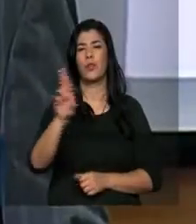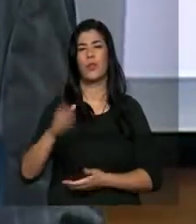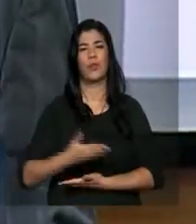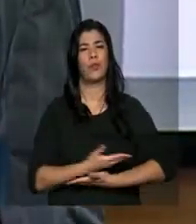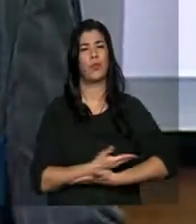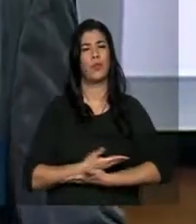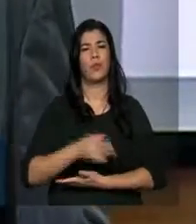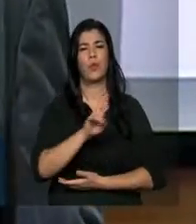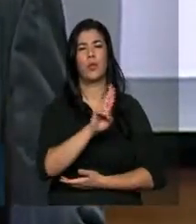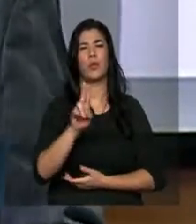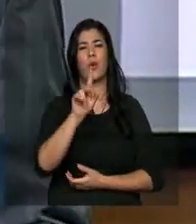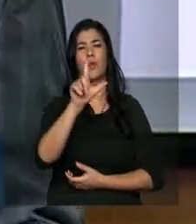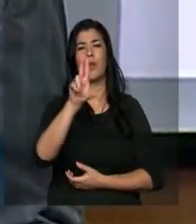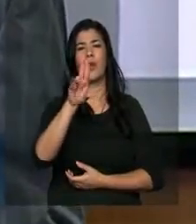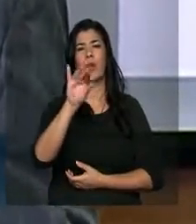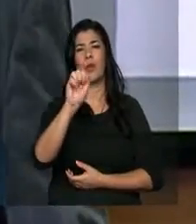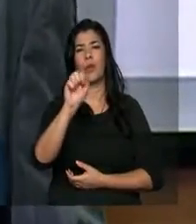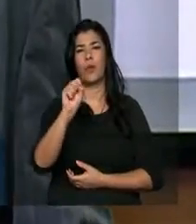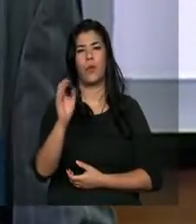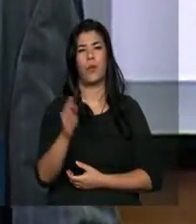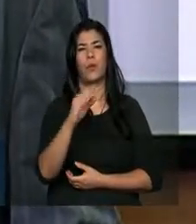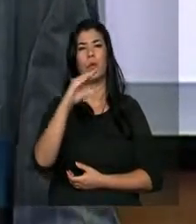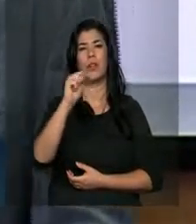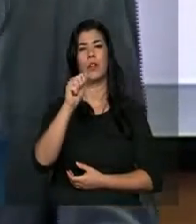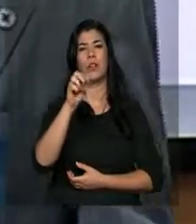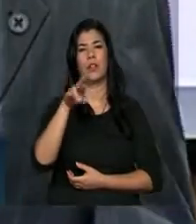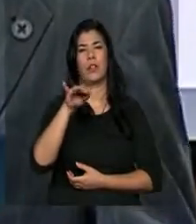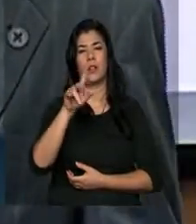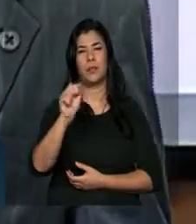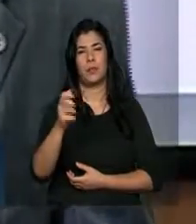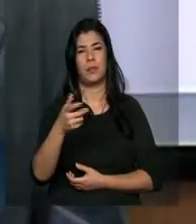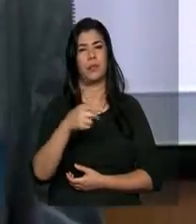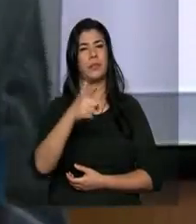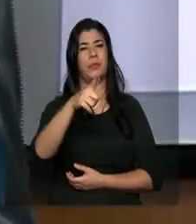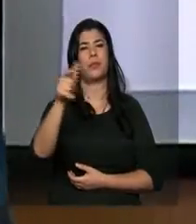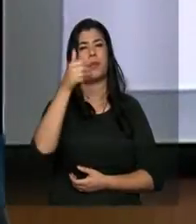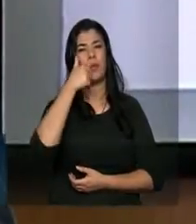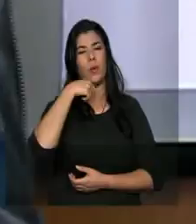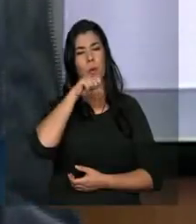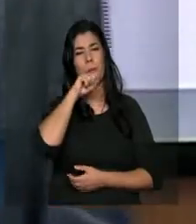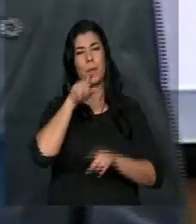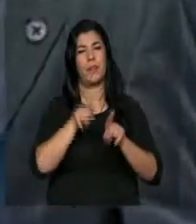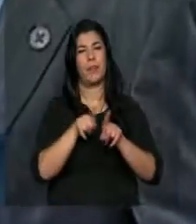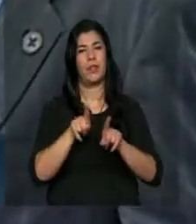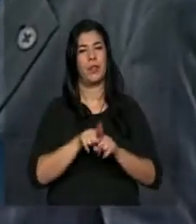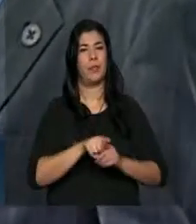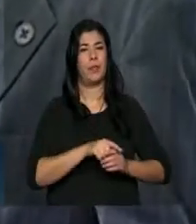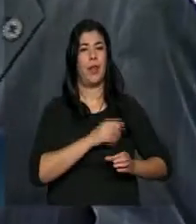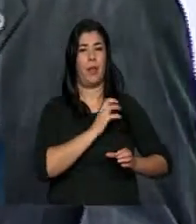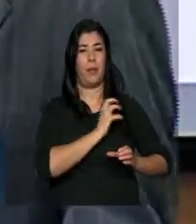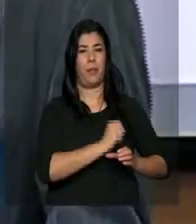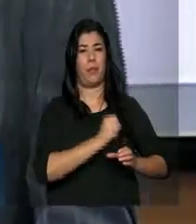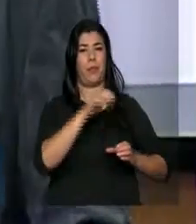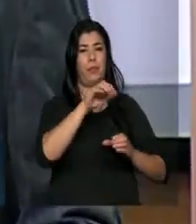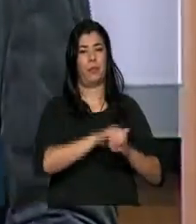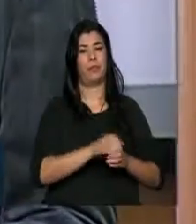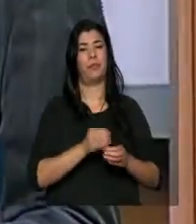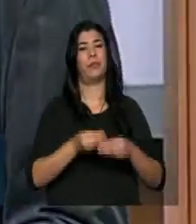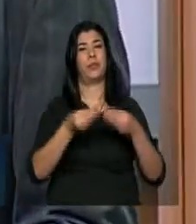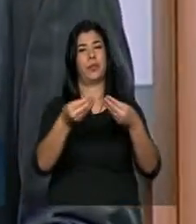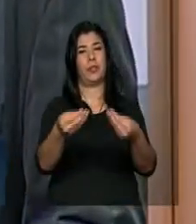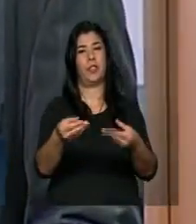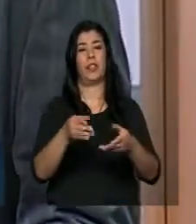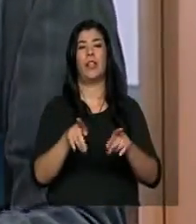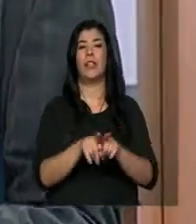todas outras crianças e tantas mães que fizeram a doação do leite materno. A campanha, ela tem